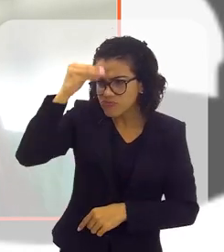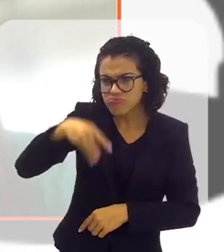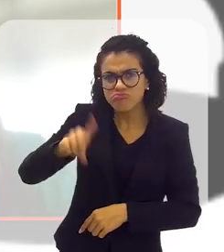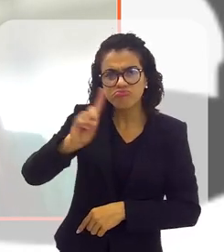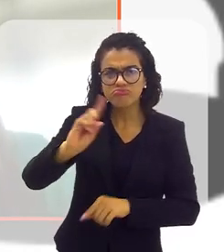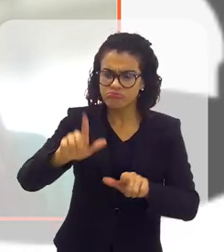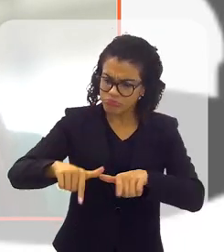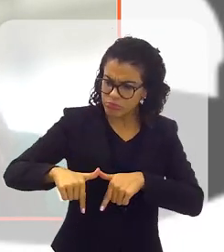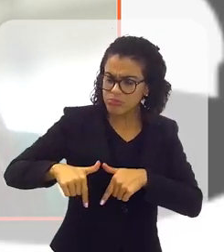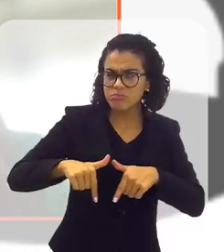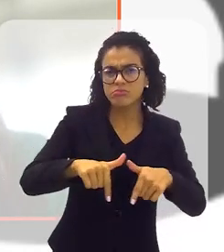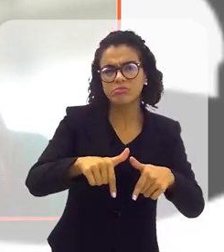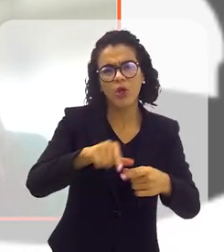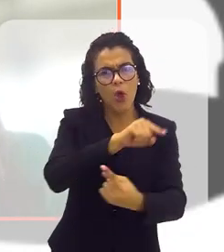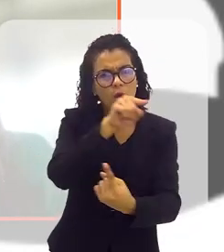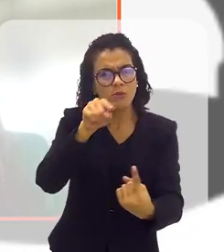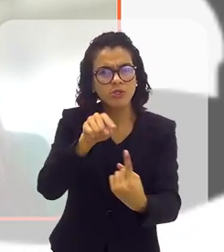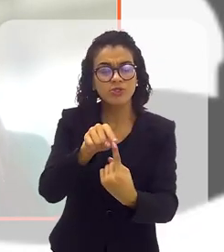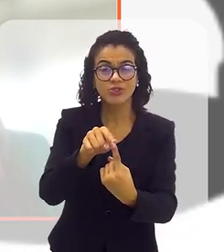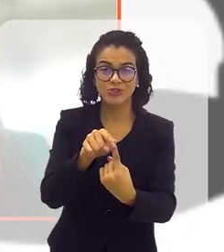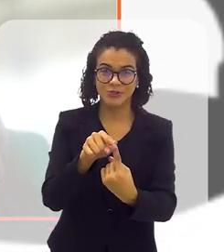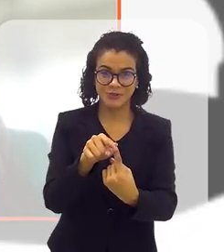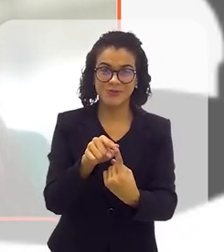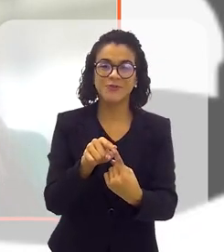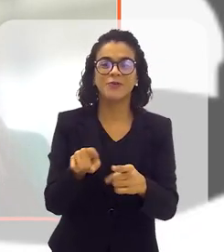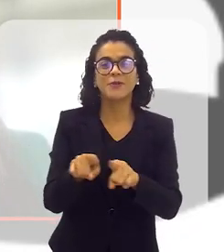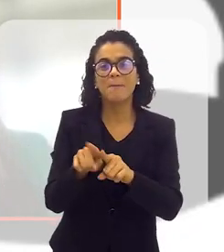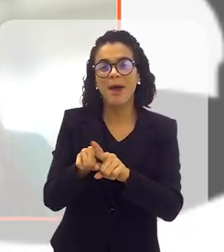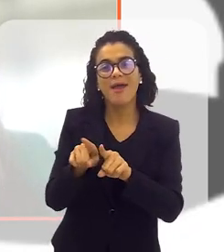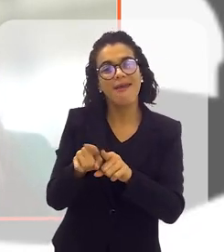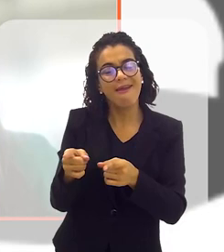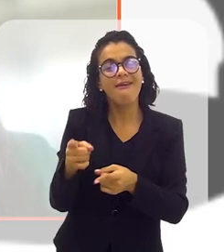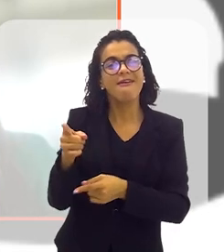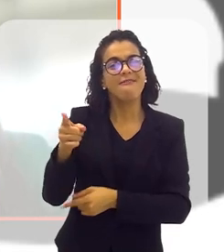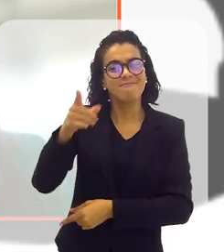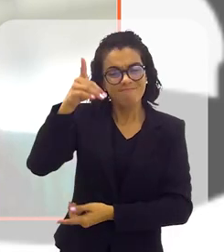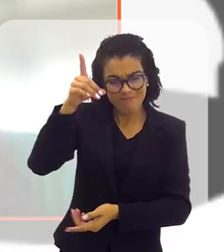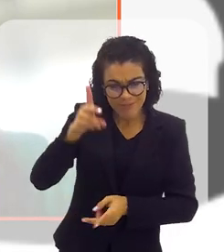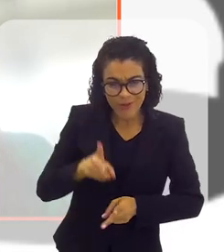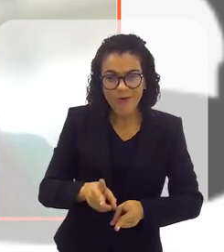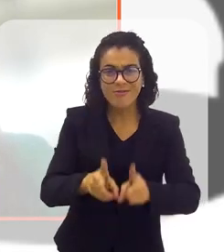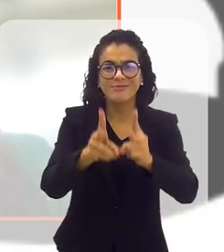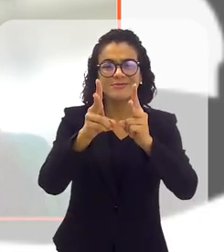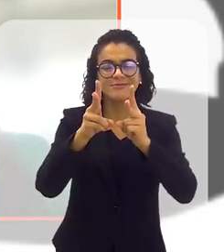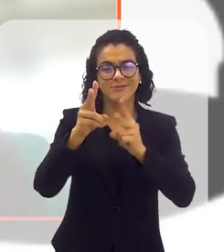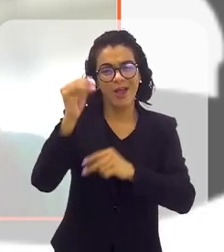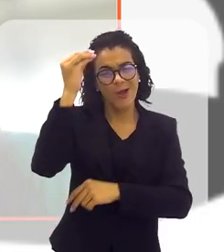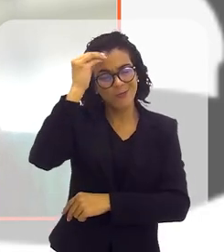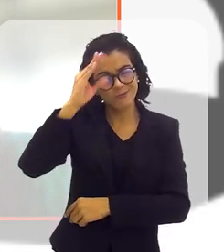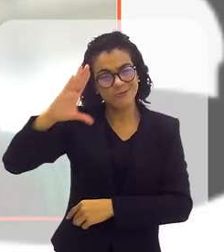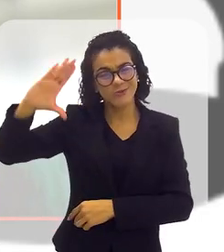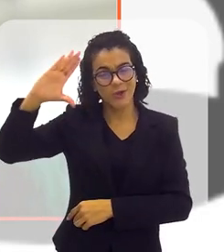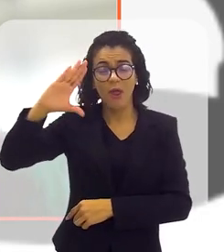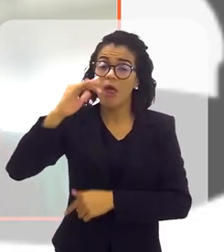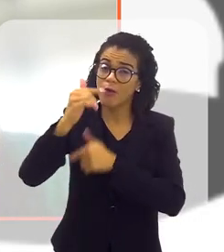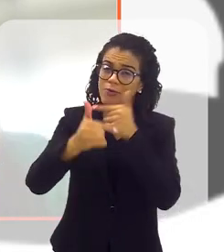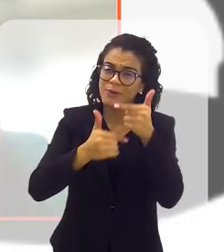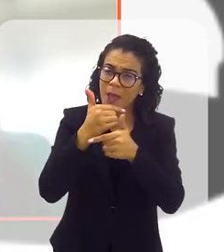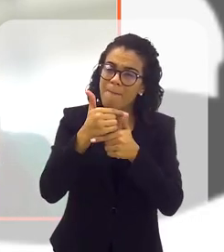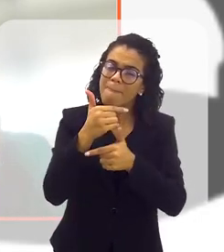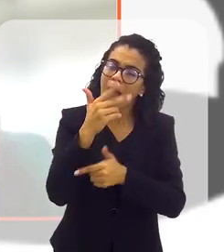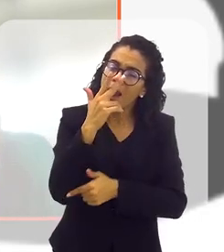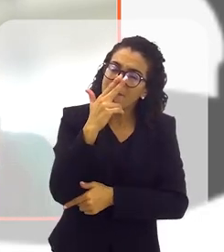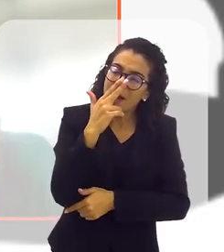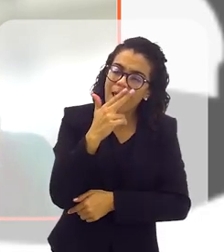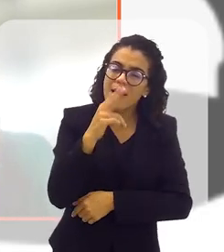também com seus objetivos, né? Desengavetarem aí os seus sonhos. Então, é um trabalho